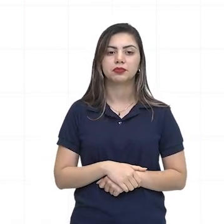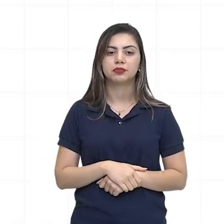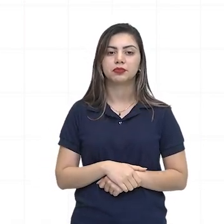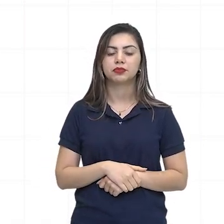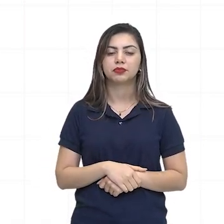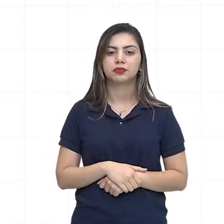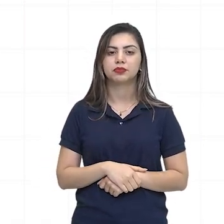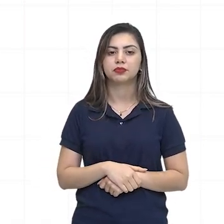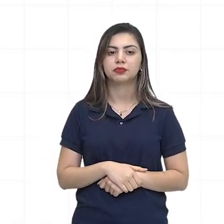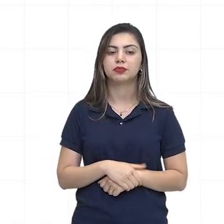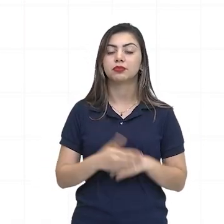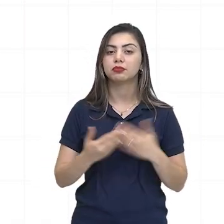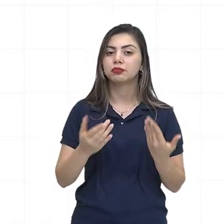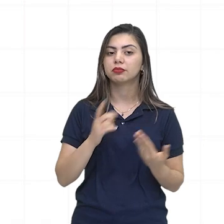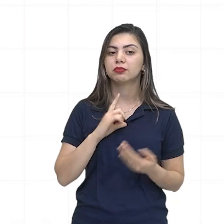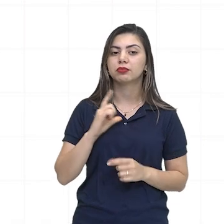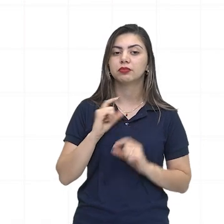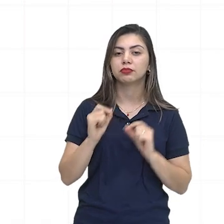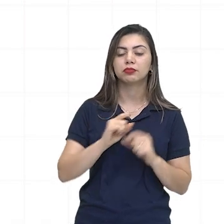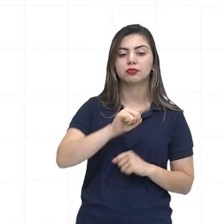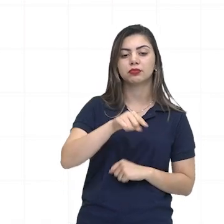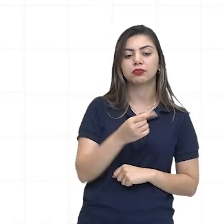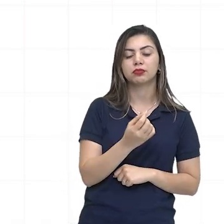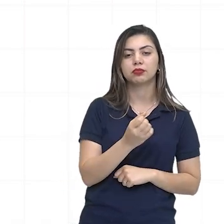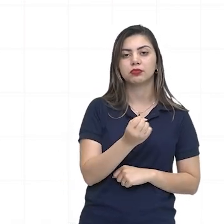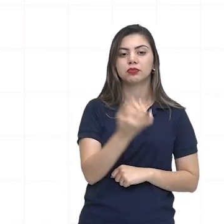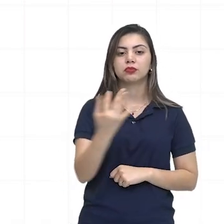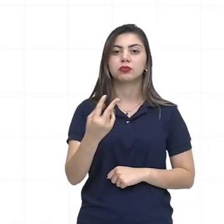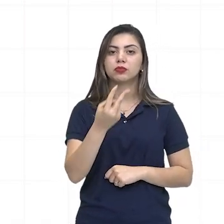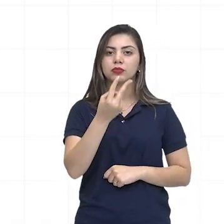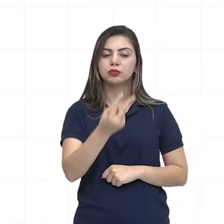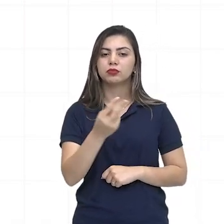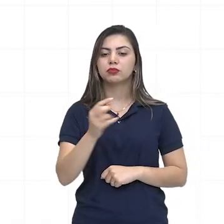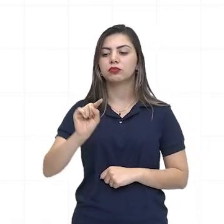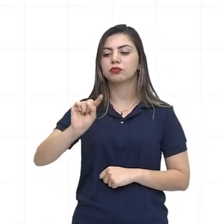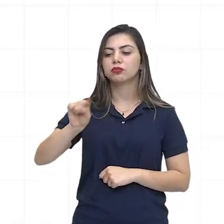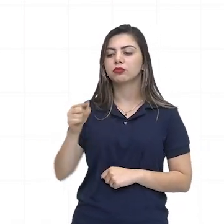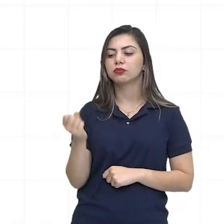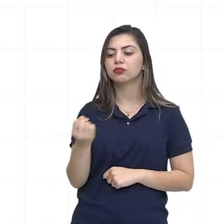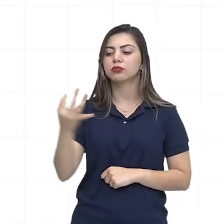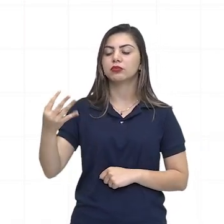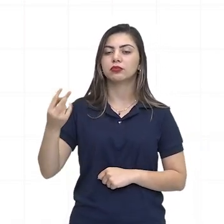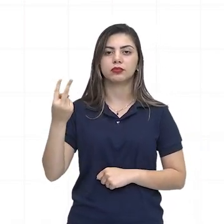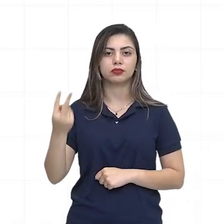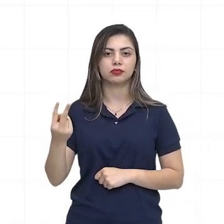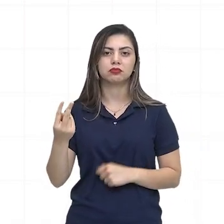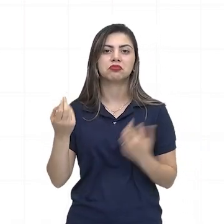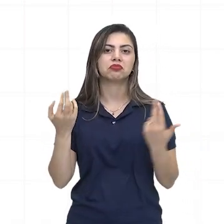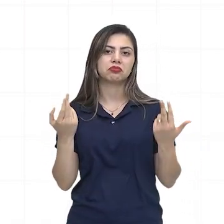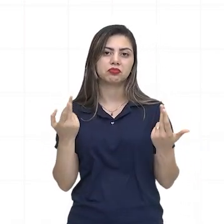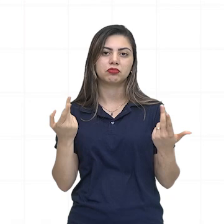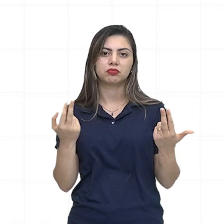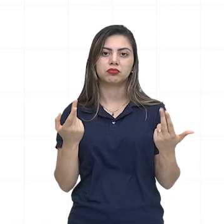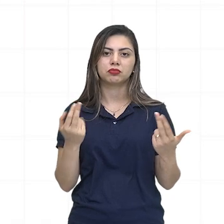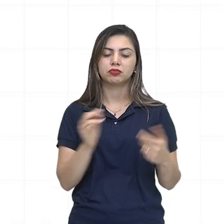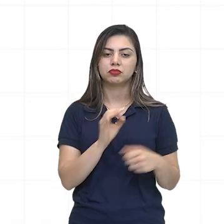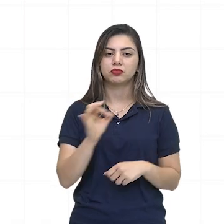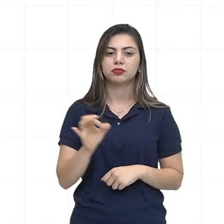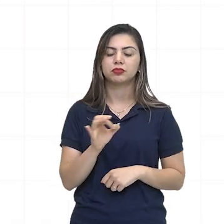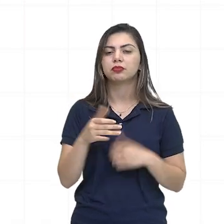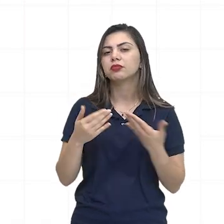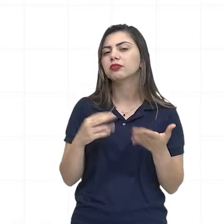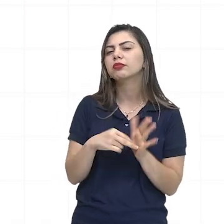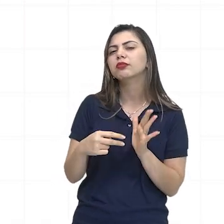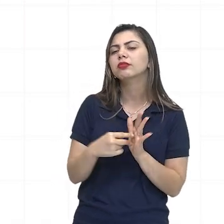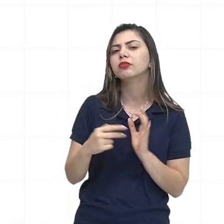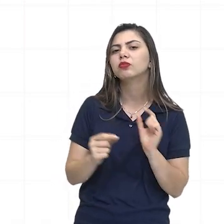0,27. Temos duas casas decimais aqui e também temos duas casas decimais aqui. O que